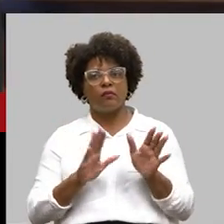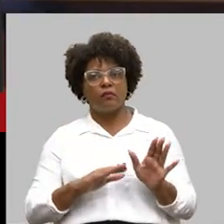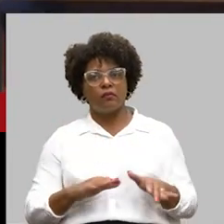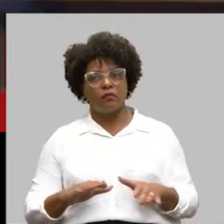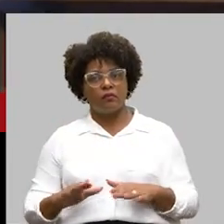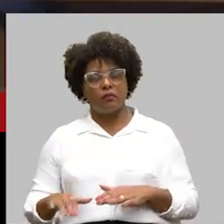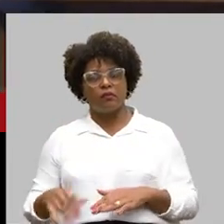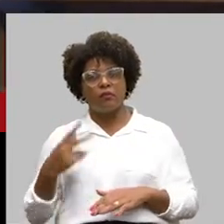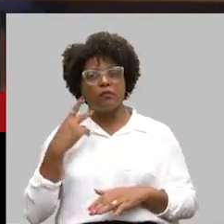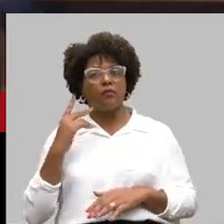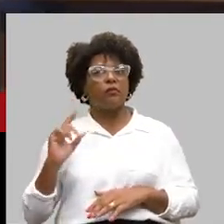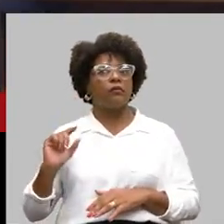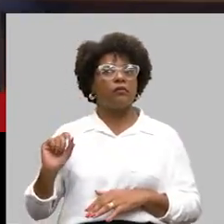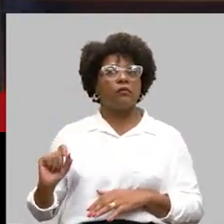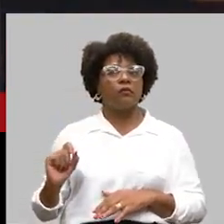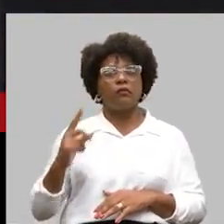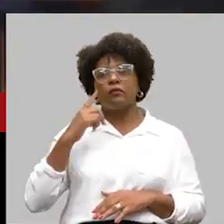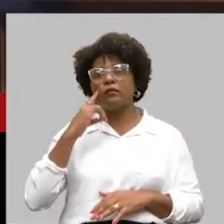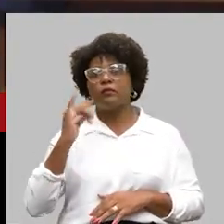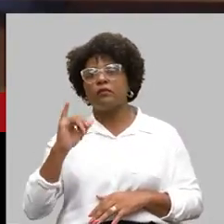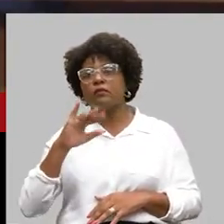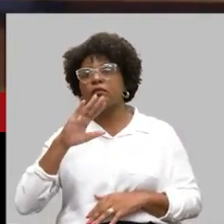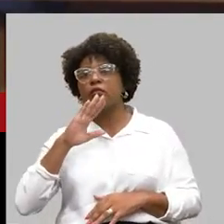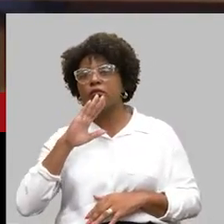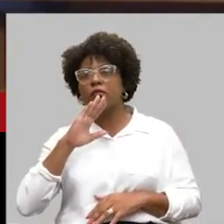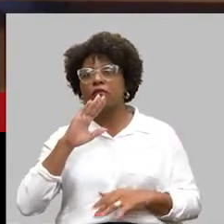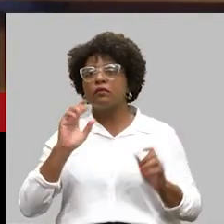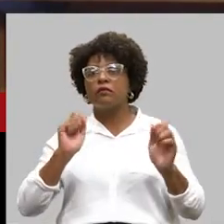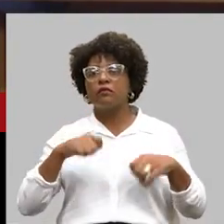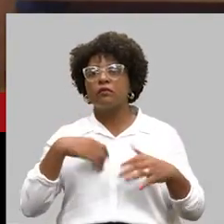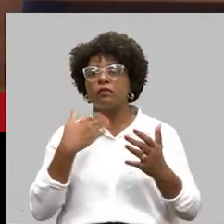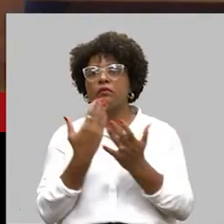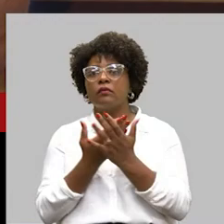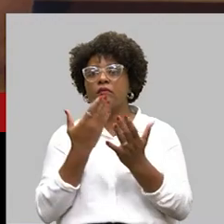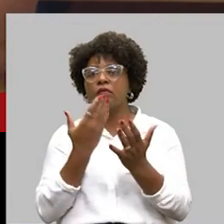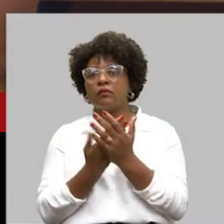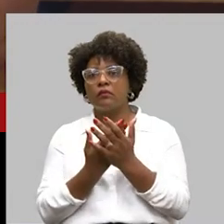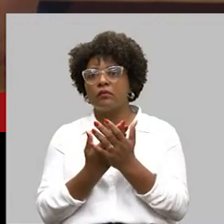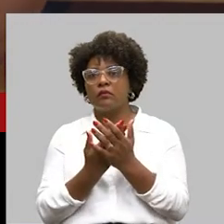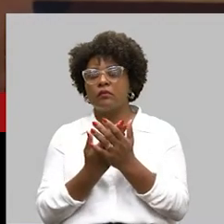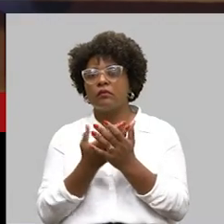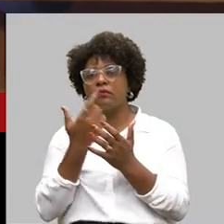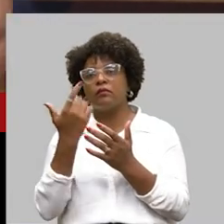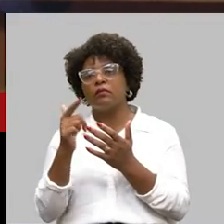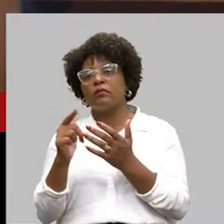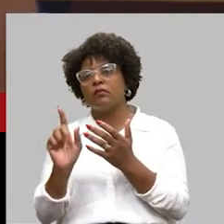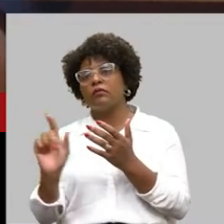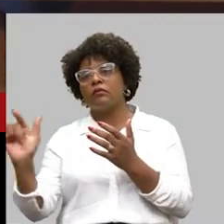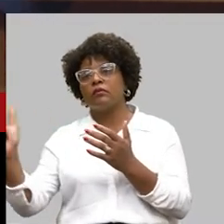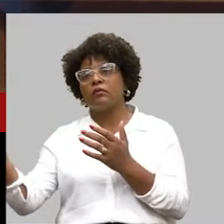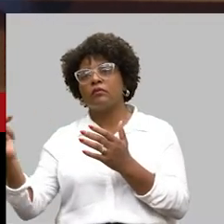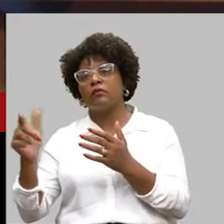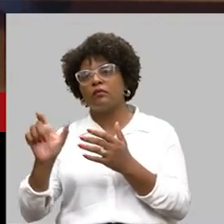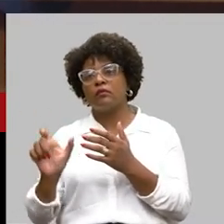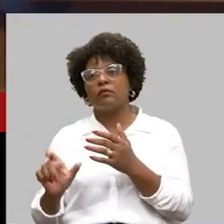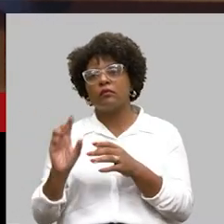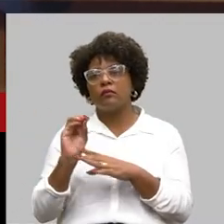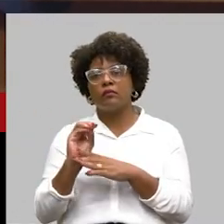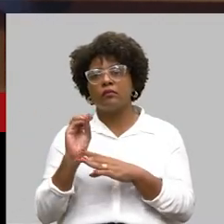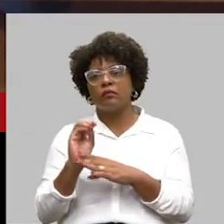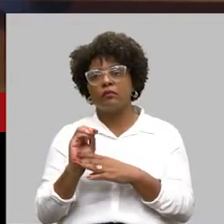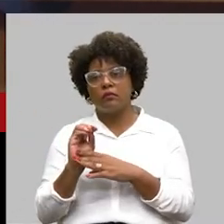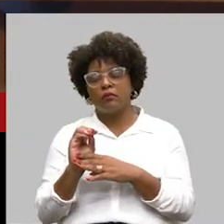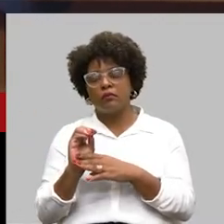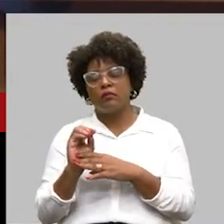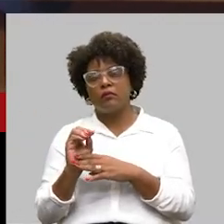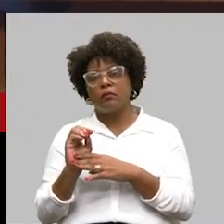os pais que não tem com quem deixar crianças e as nossas crianças não podia pisar na Secretaria de Educação e